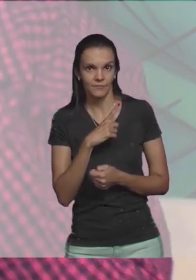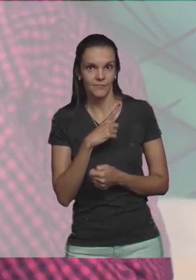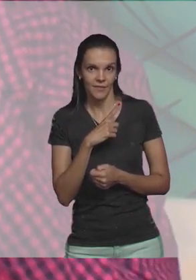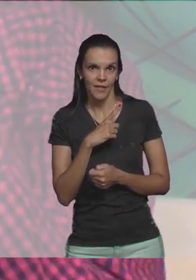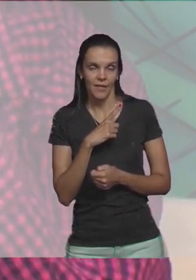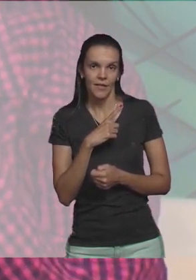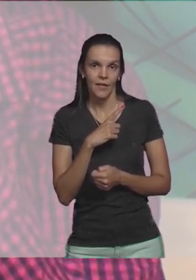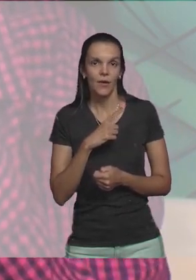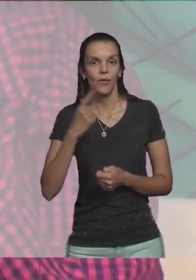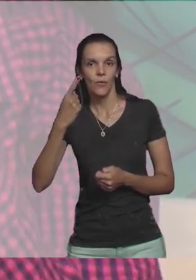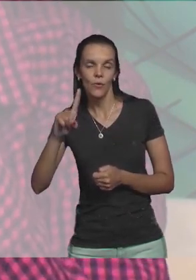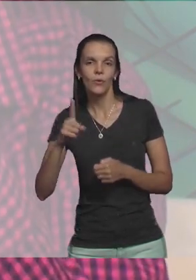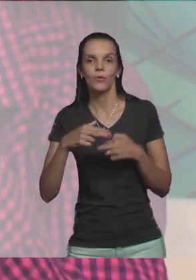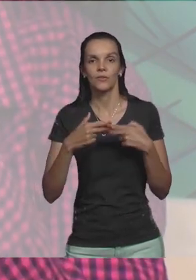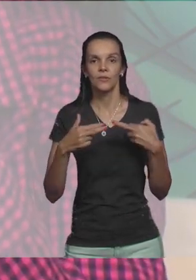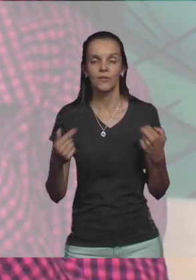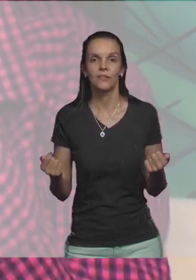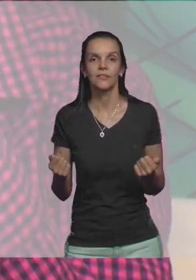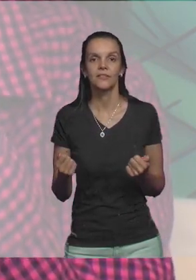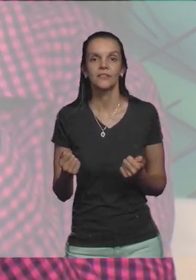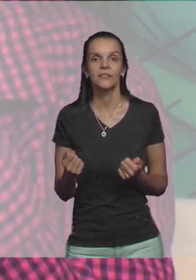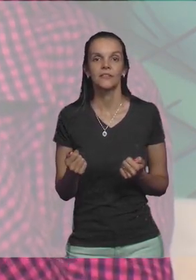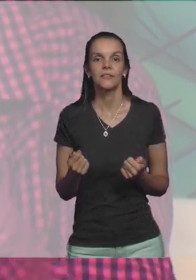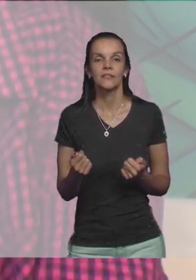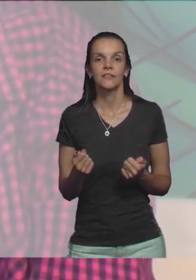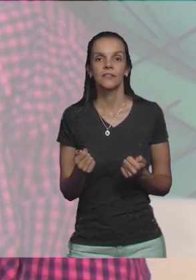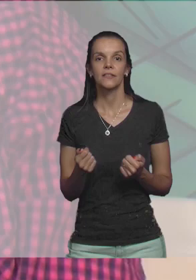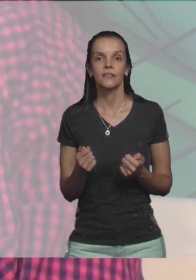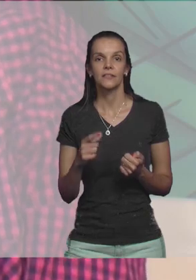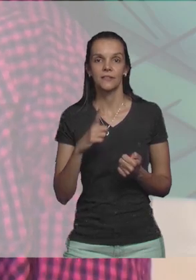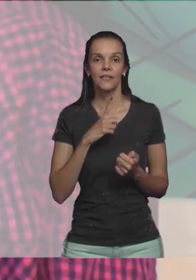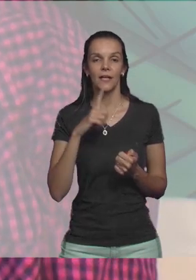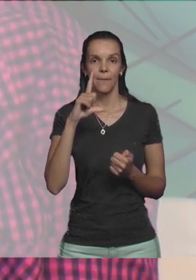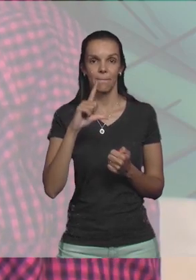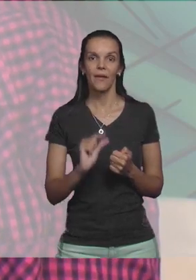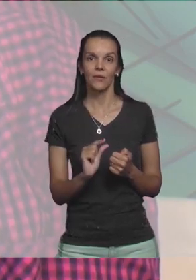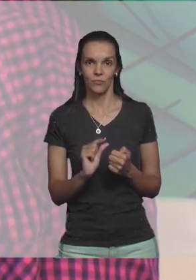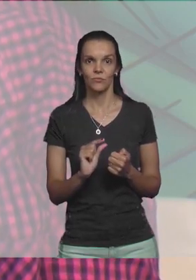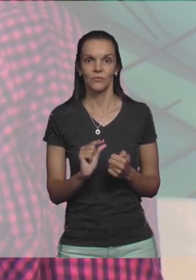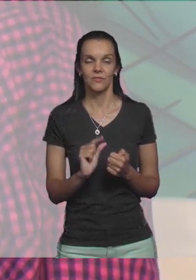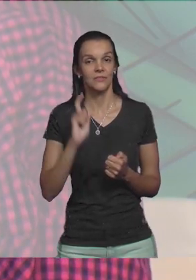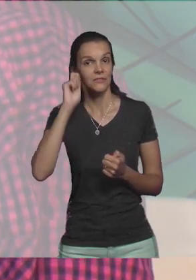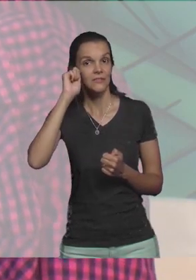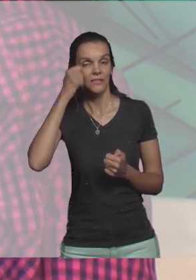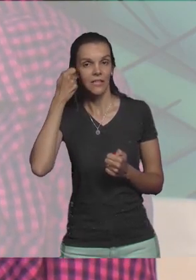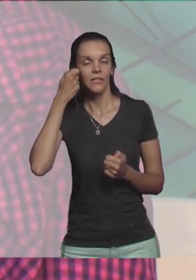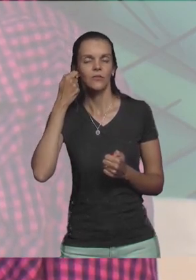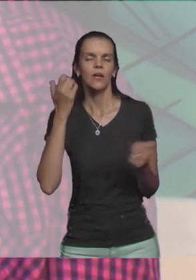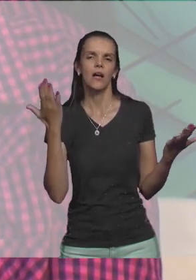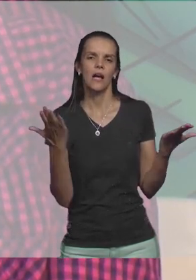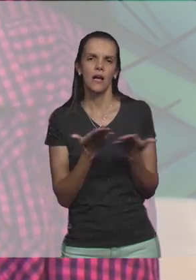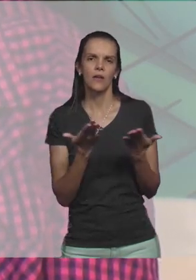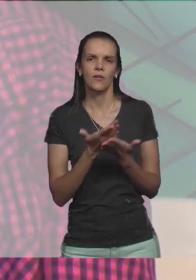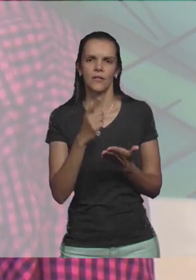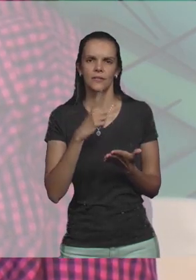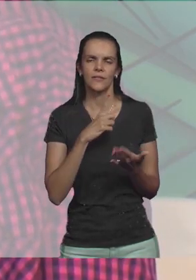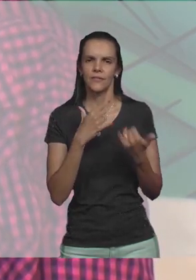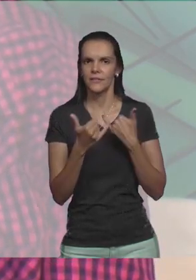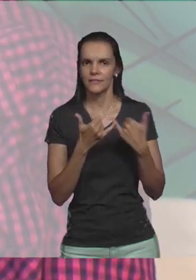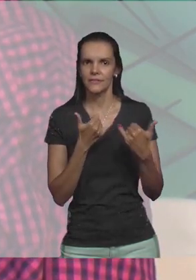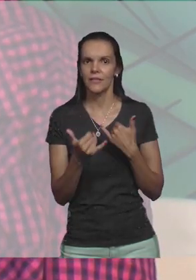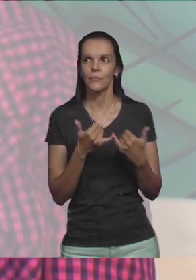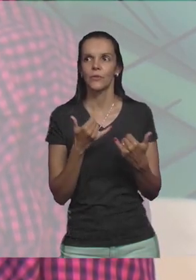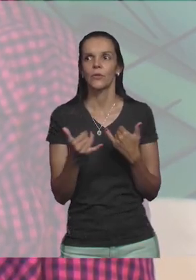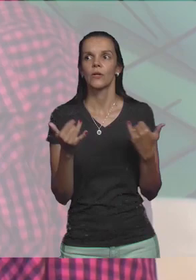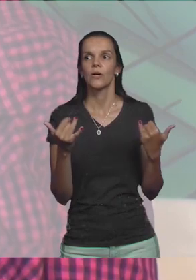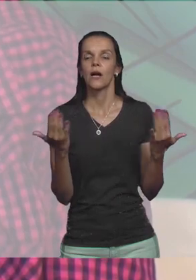se circulando outras coisas que faz com que a gente tenha menos negros. A gente teve agora um exemplo